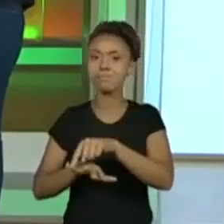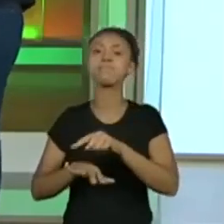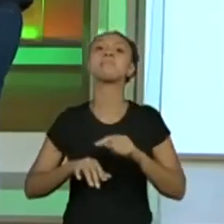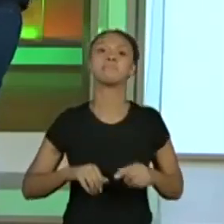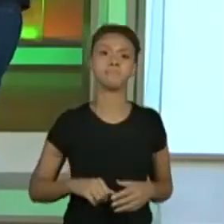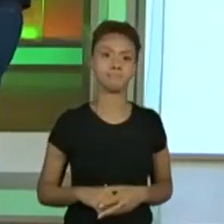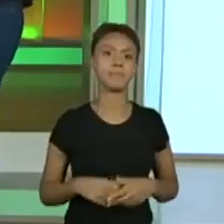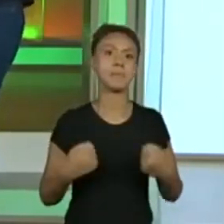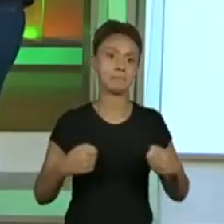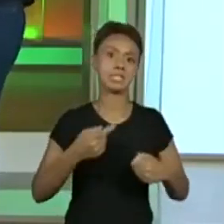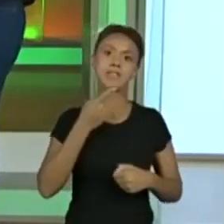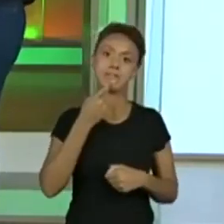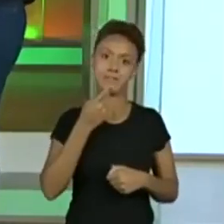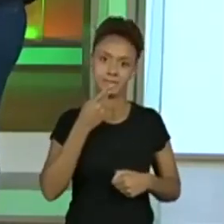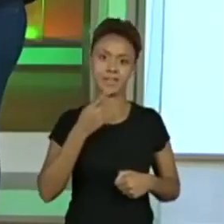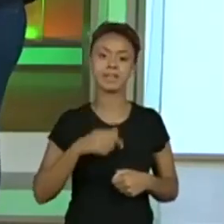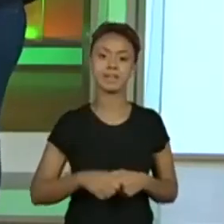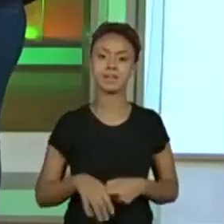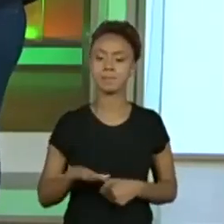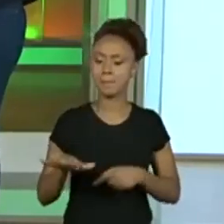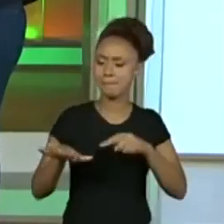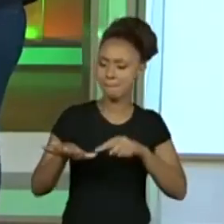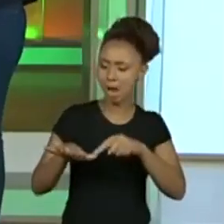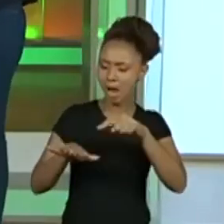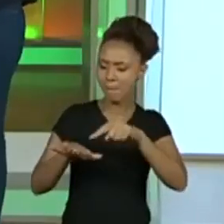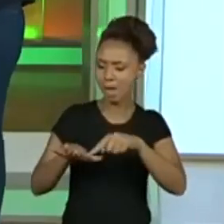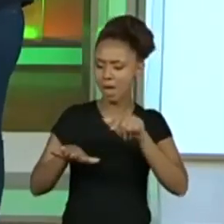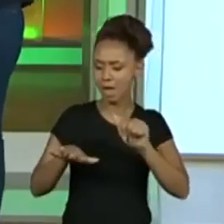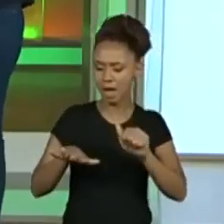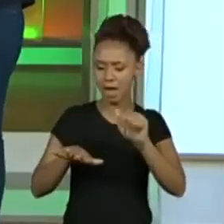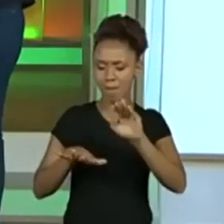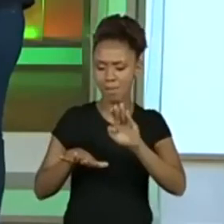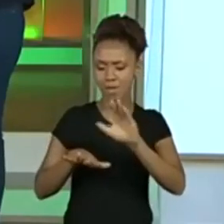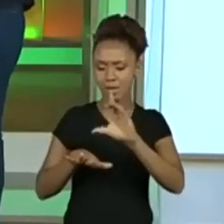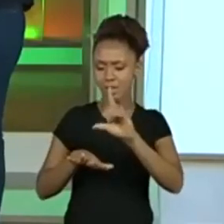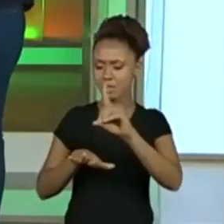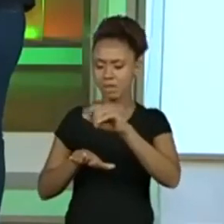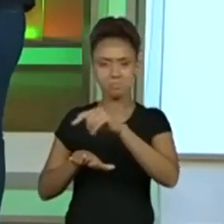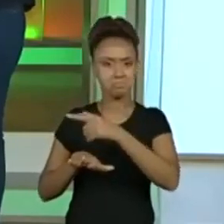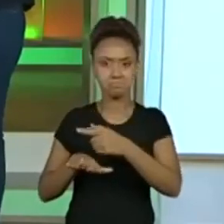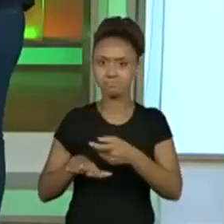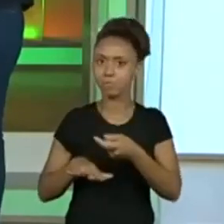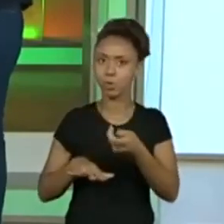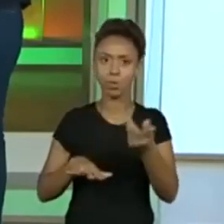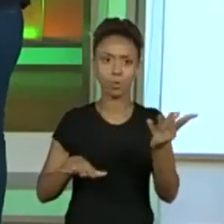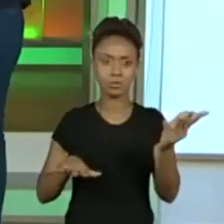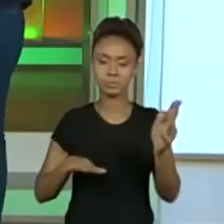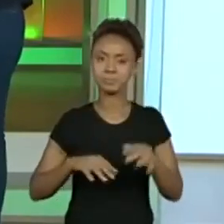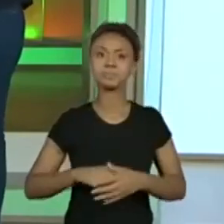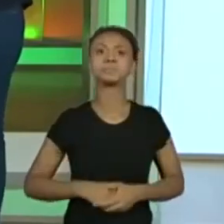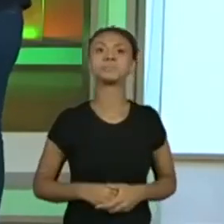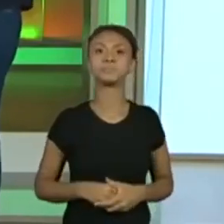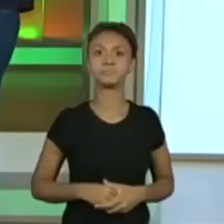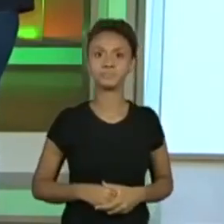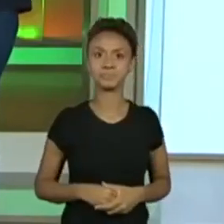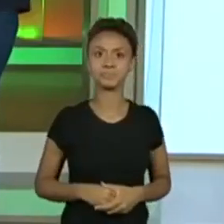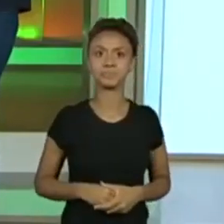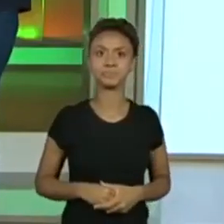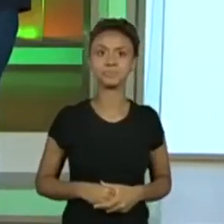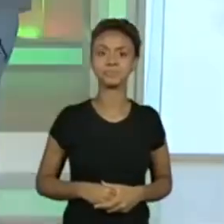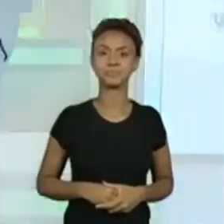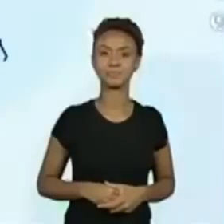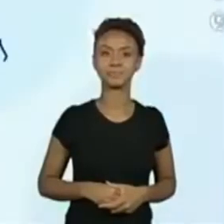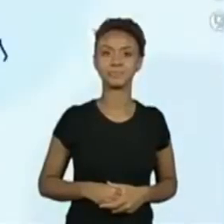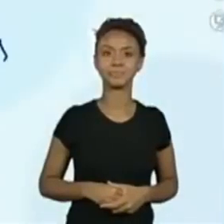O alfabeto. Recitar o alfabeto. A gente recitou. Contando os dedos. Recitar